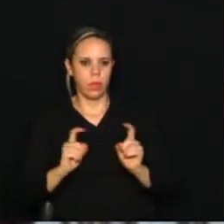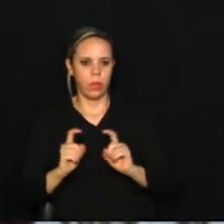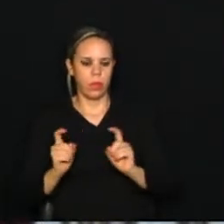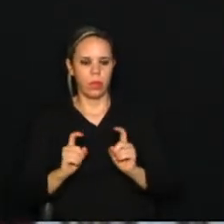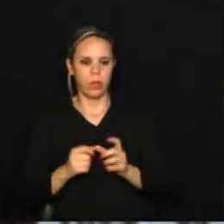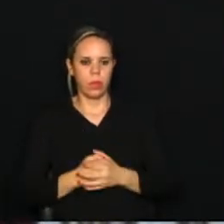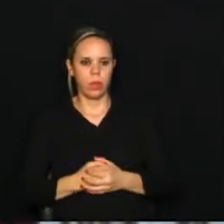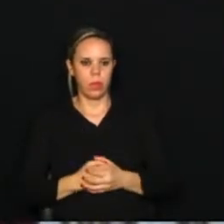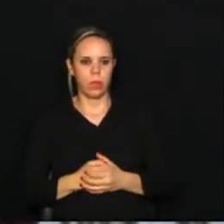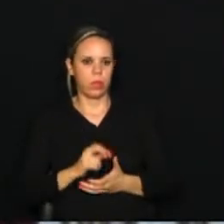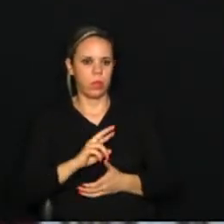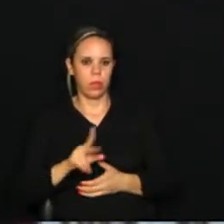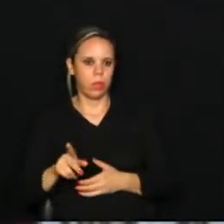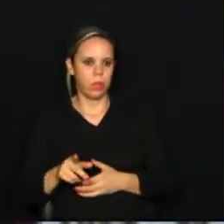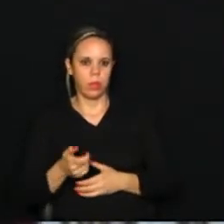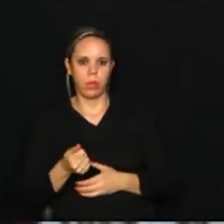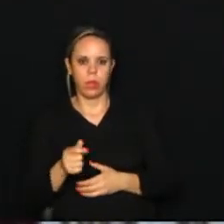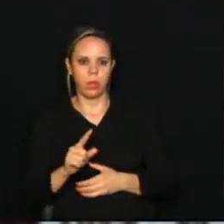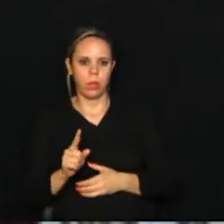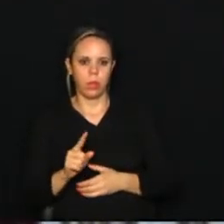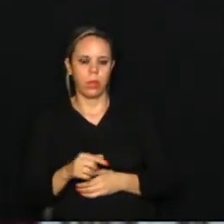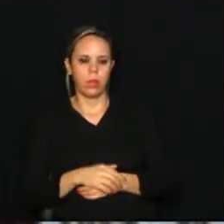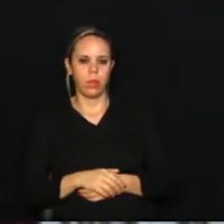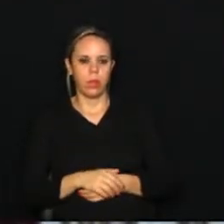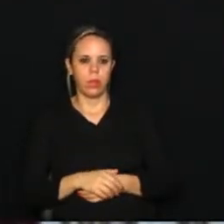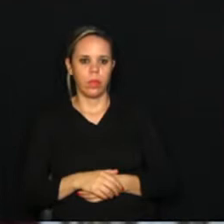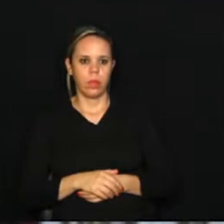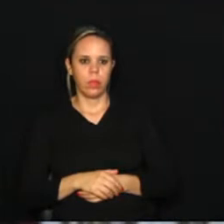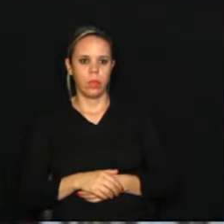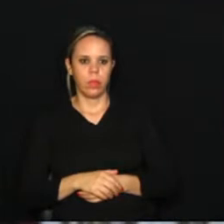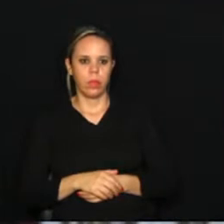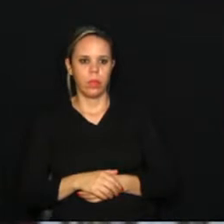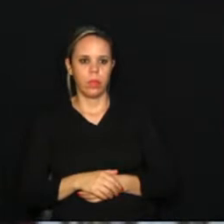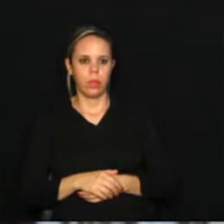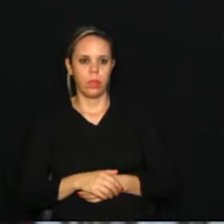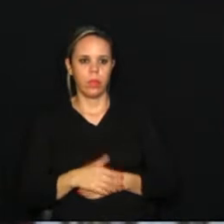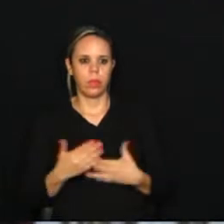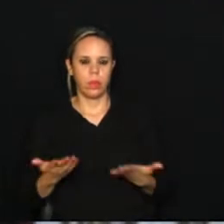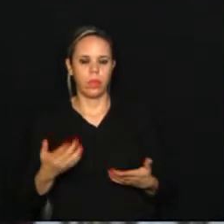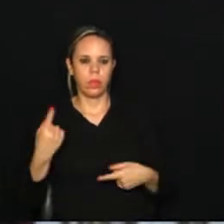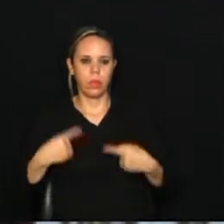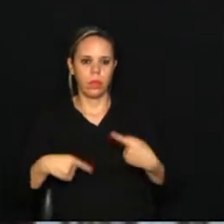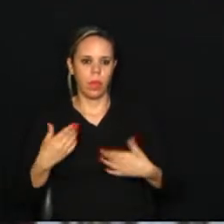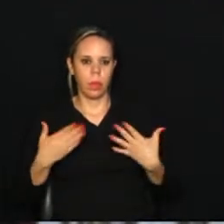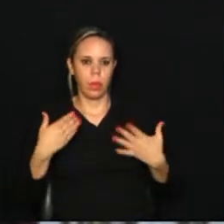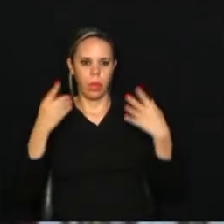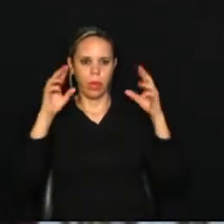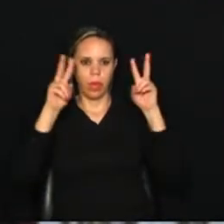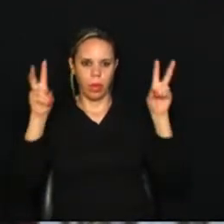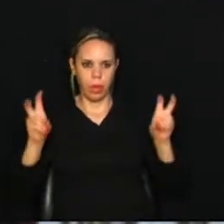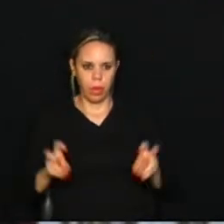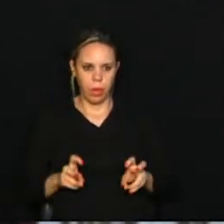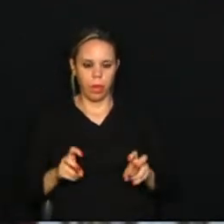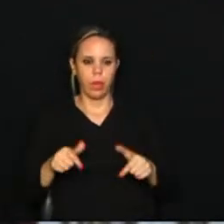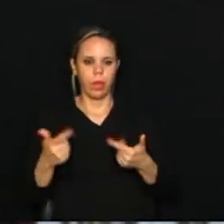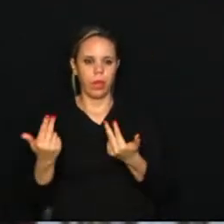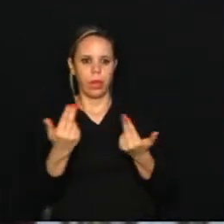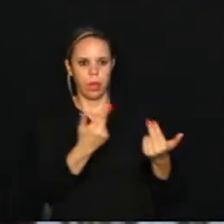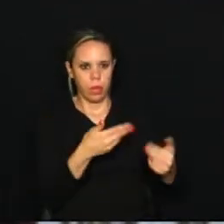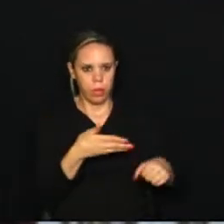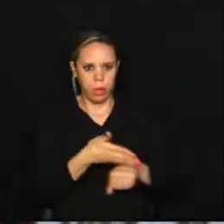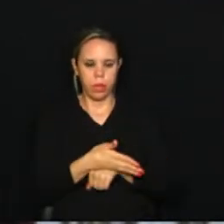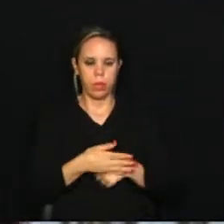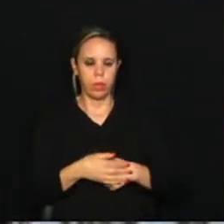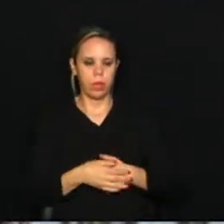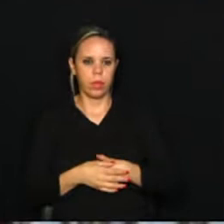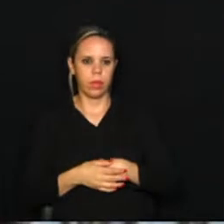coletivas, que não foram poucas, né? E para discutir esses assuntos, assim como a